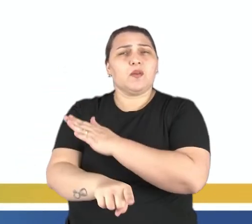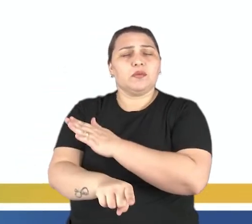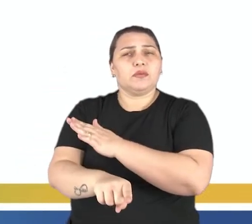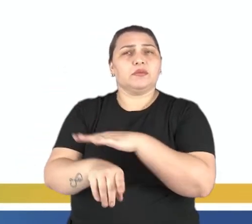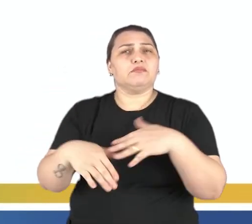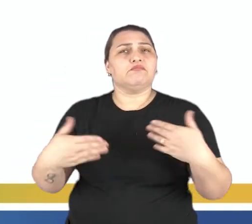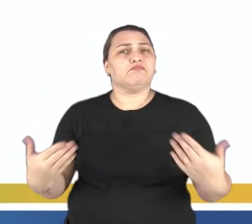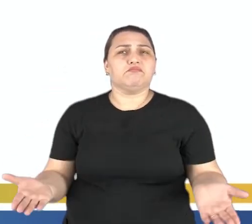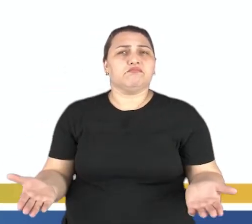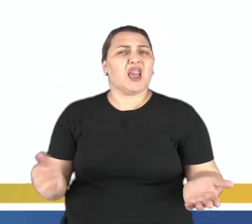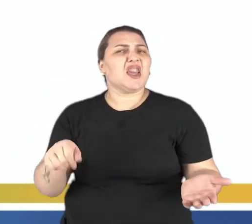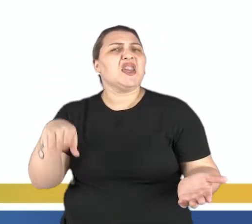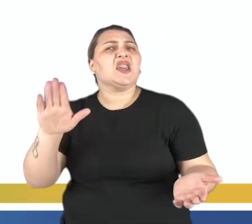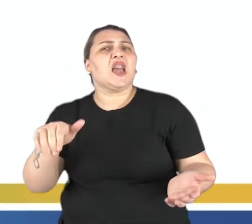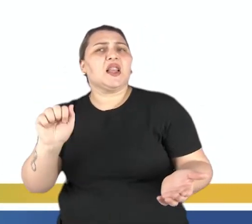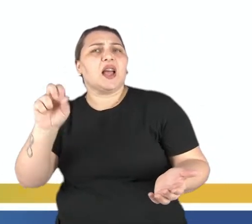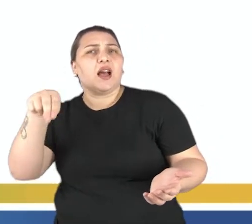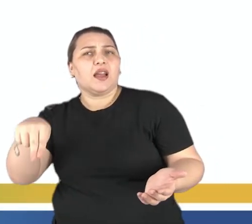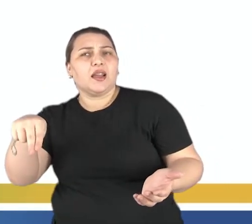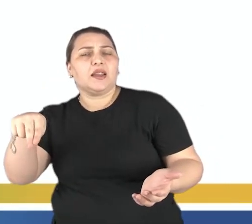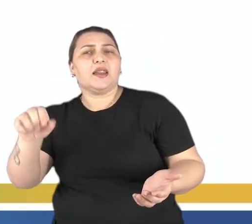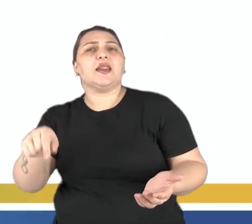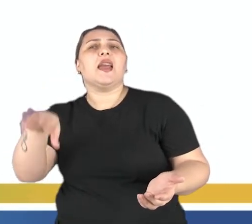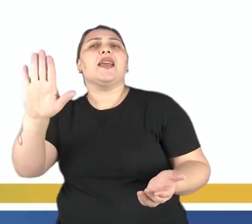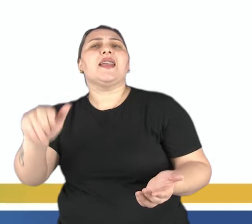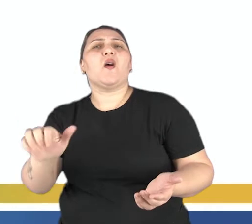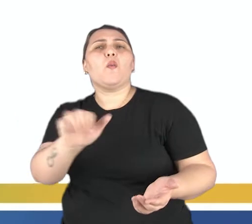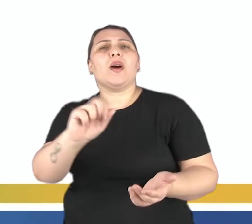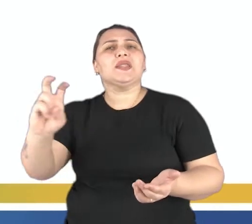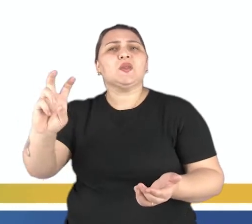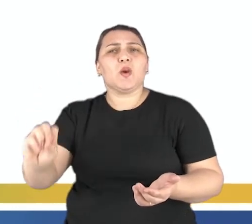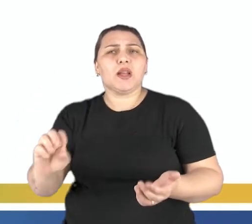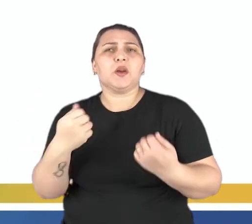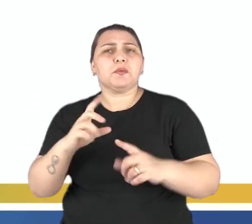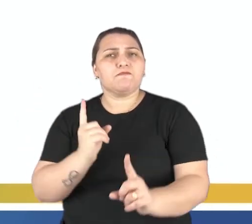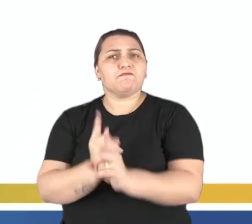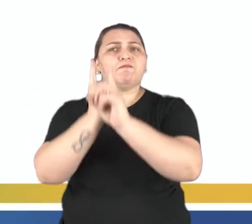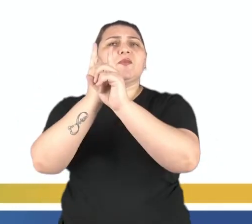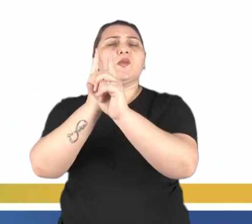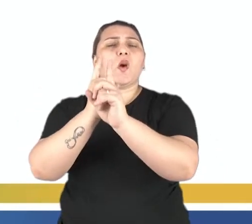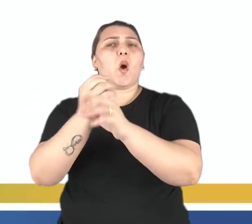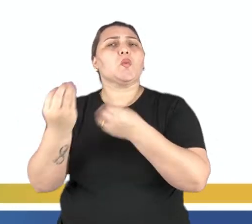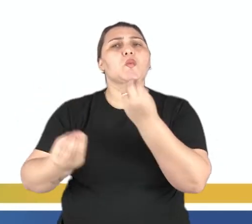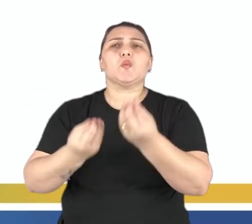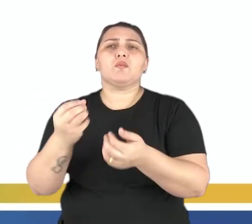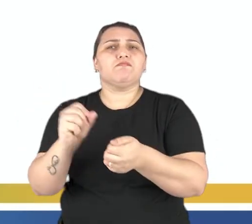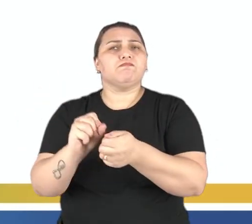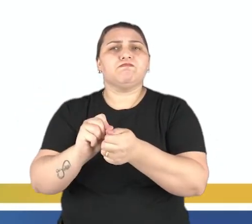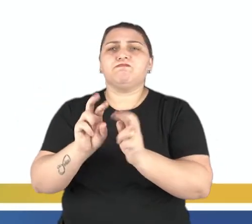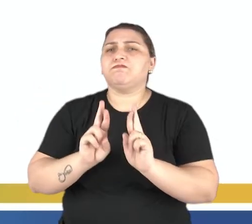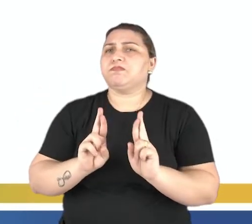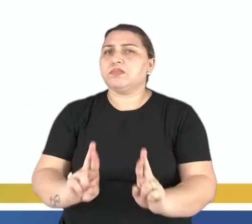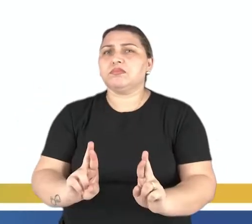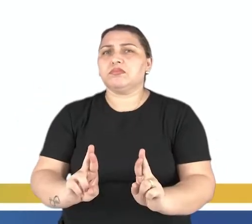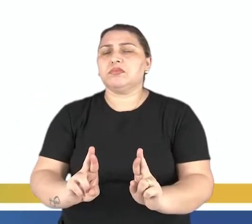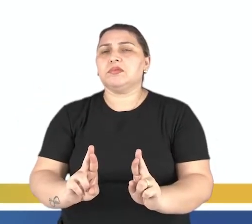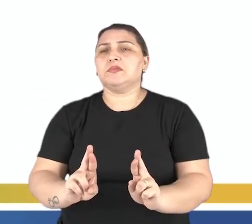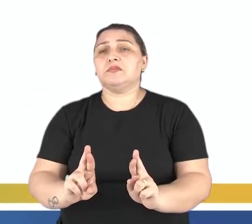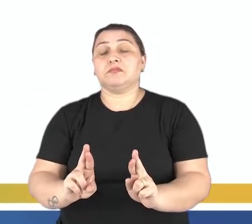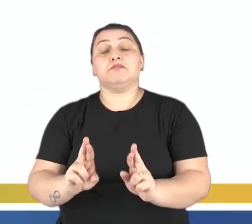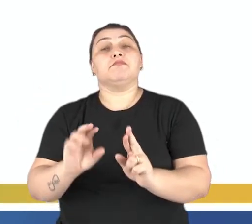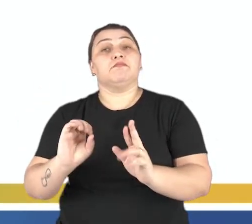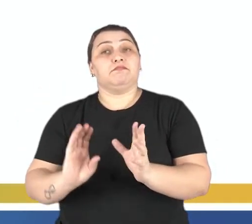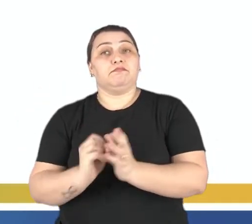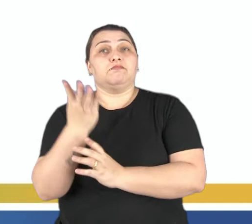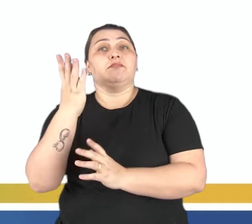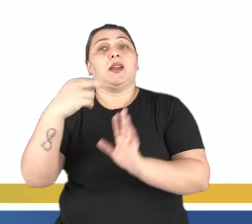agora, professor, quem é esse AN? Quem é esse A50 que eu devo descobrir? Como que eu vou fazer isso? Bem, você vai descobrir